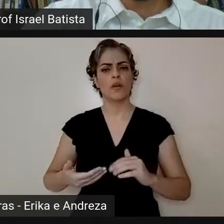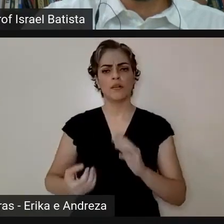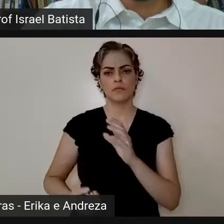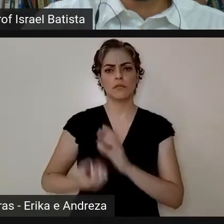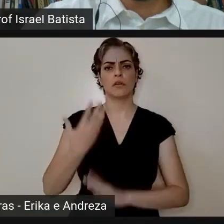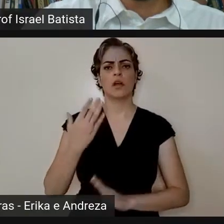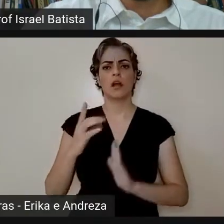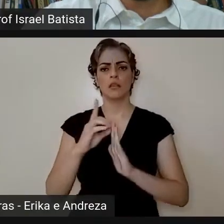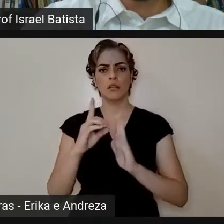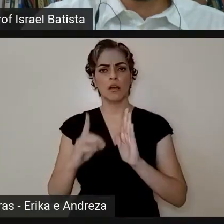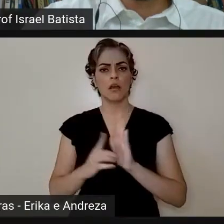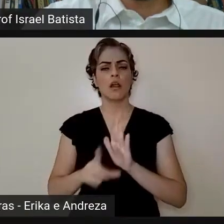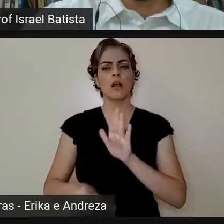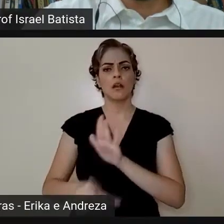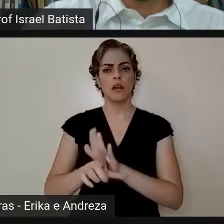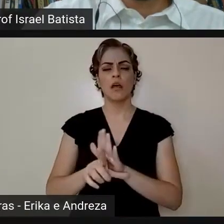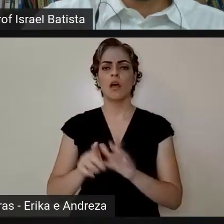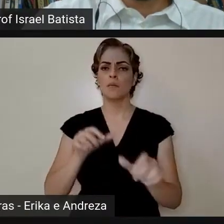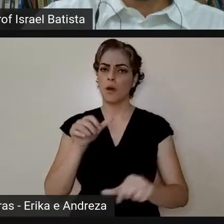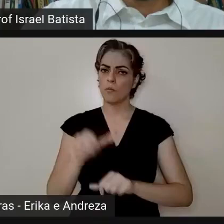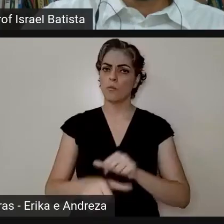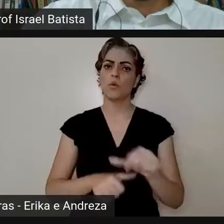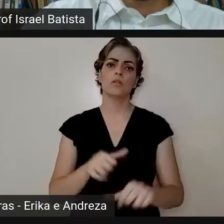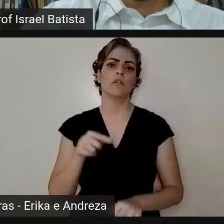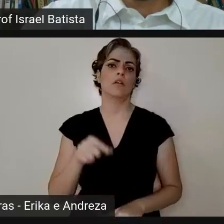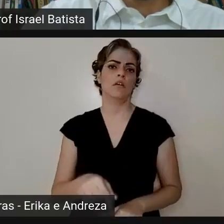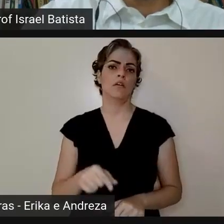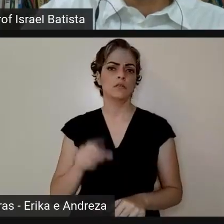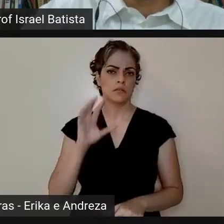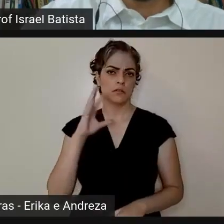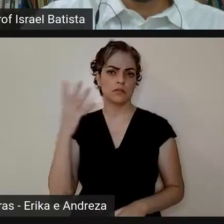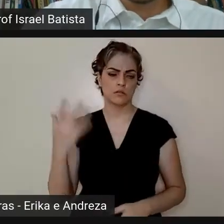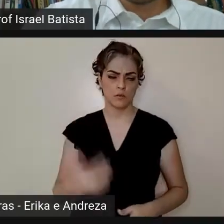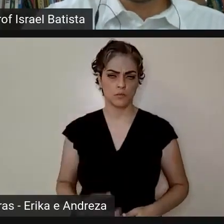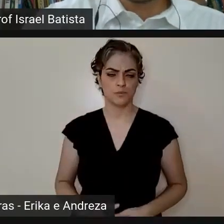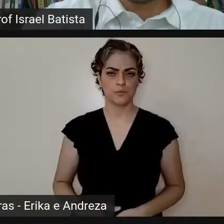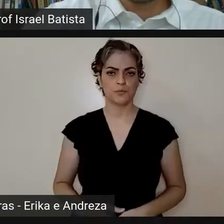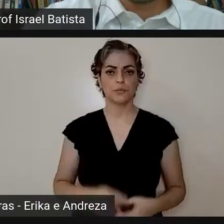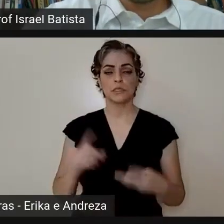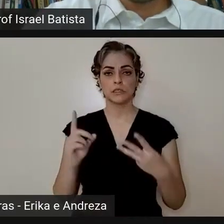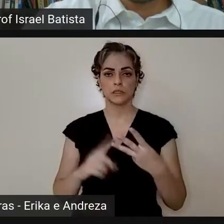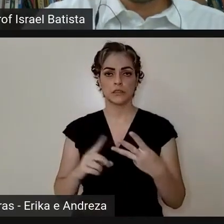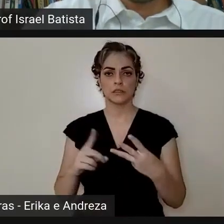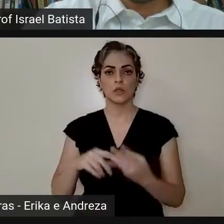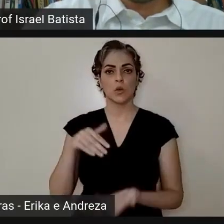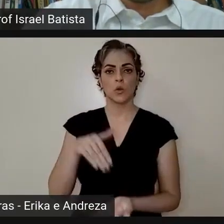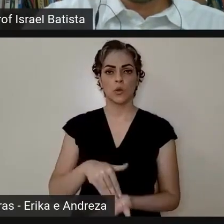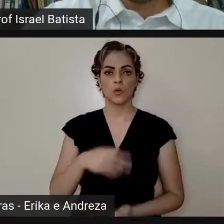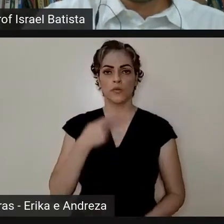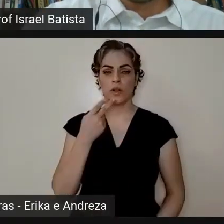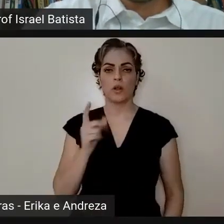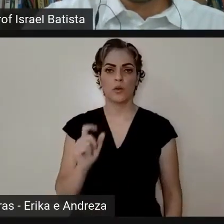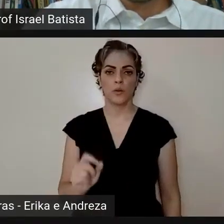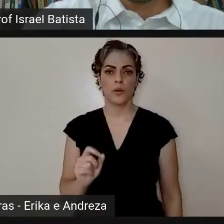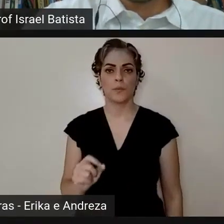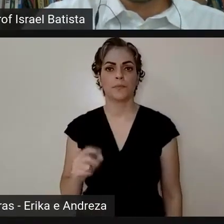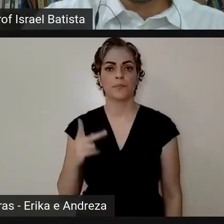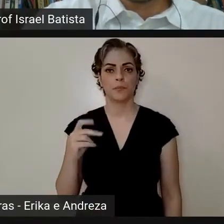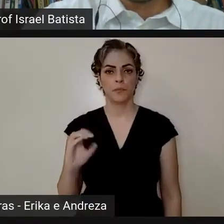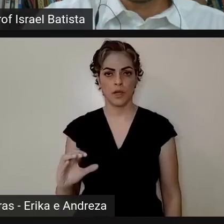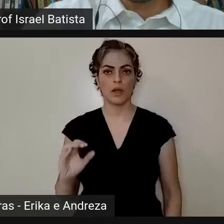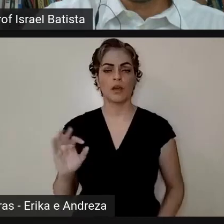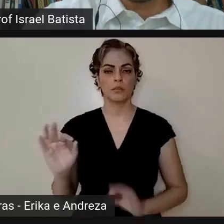legislativo para reverter a decisão do Executivo. E o terceiro e último ponto que a PEC traz é que a revisão dos